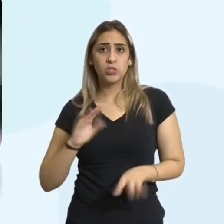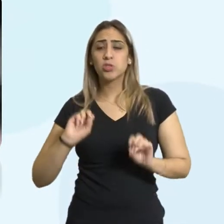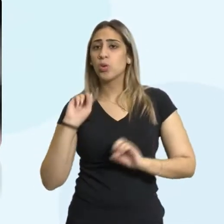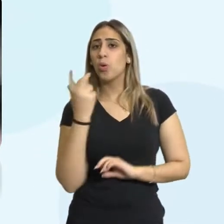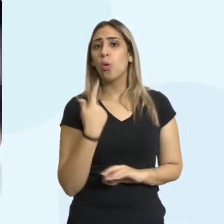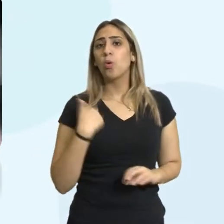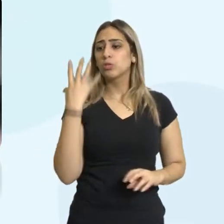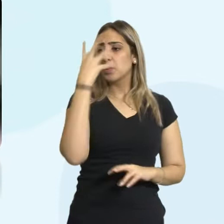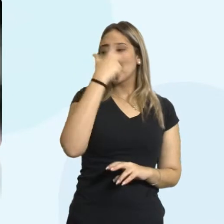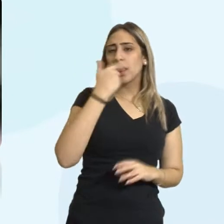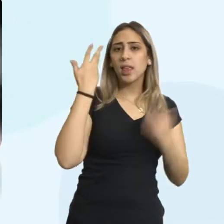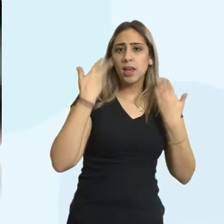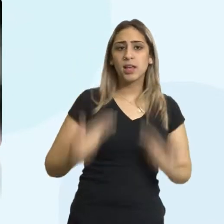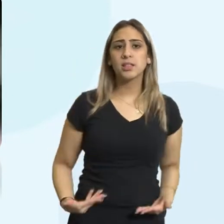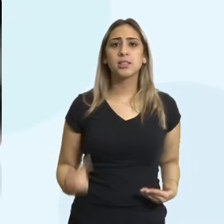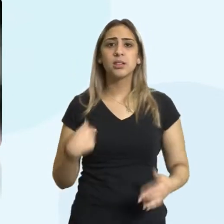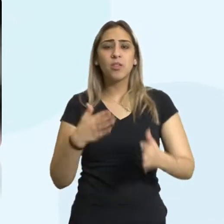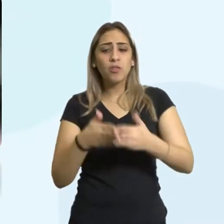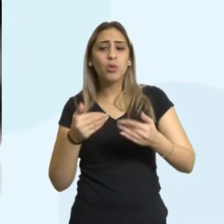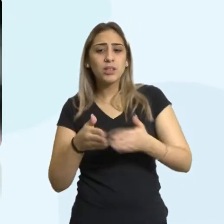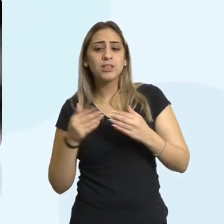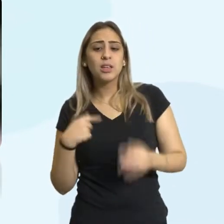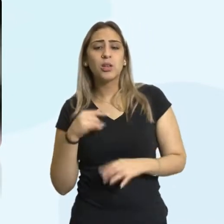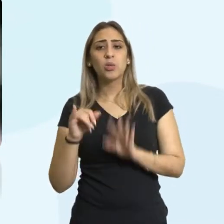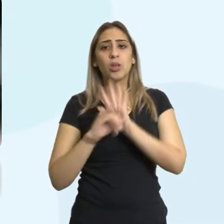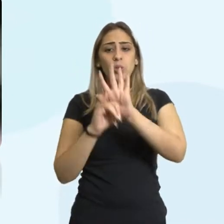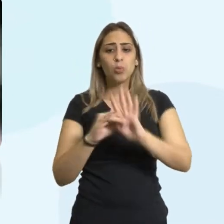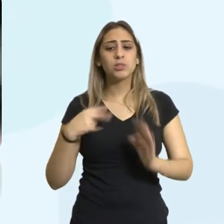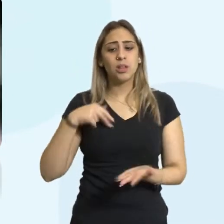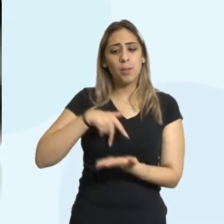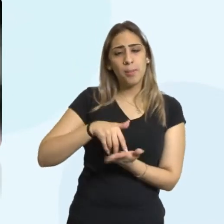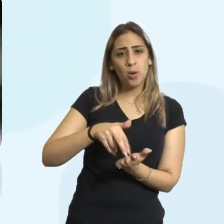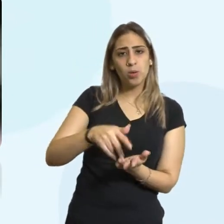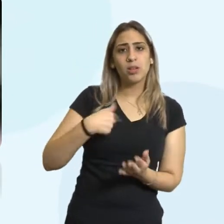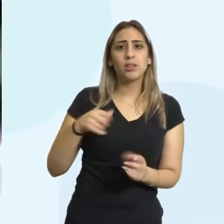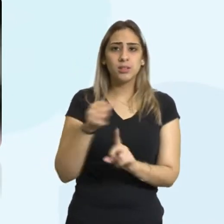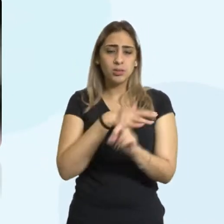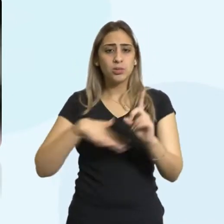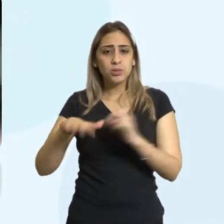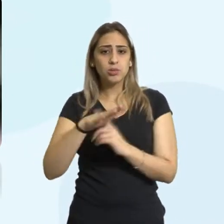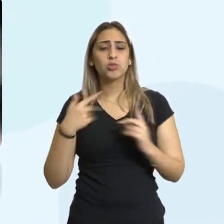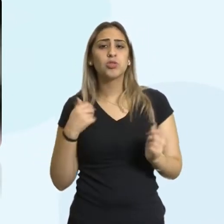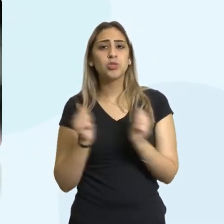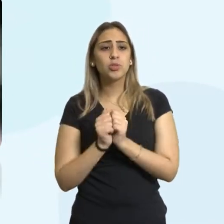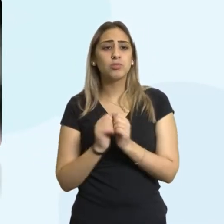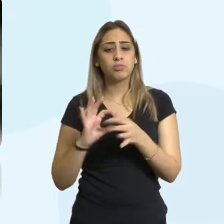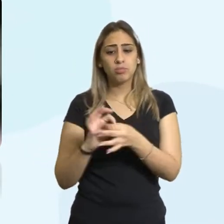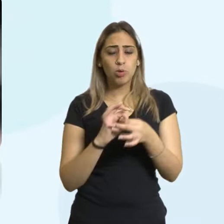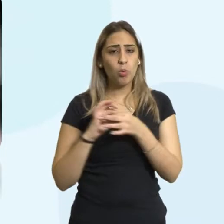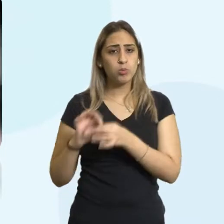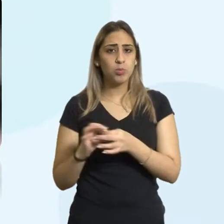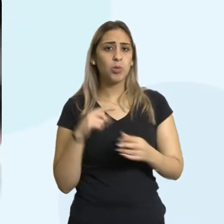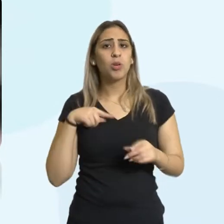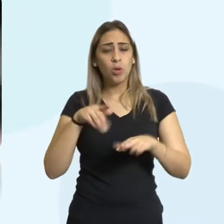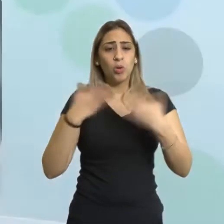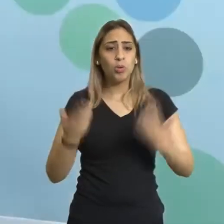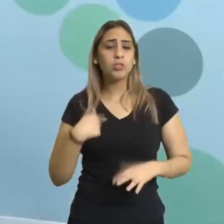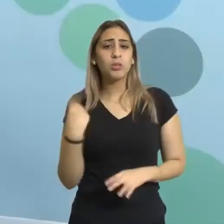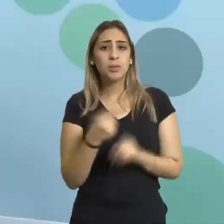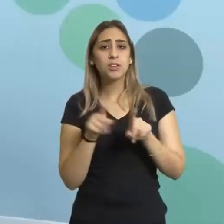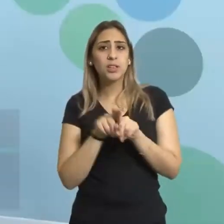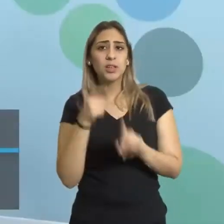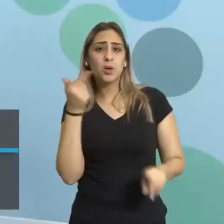ou de beleza enfim favorecendo aí por exemplo a indústria da moda a sociedade de consumo e com isso a gente também